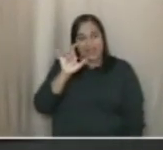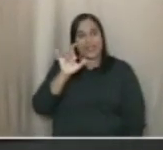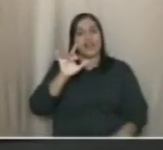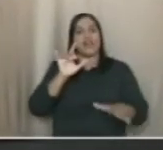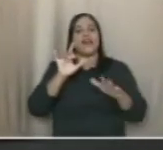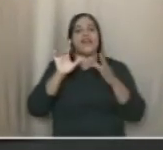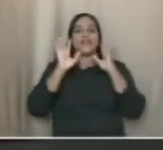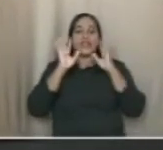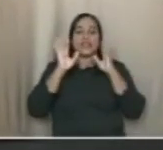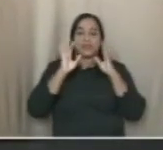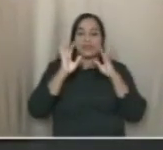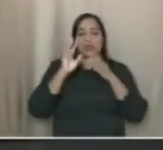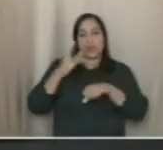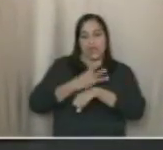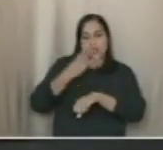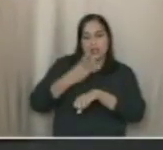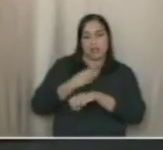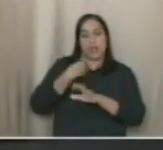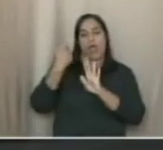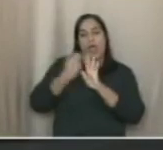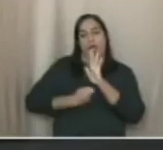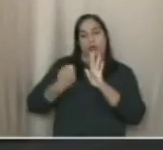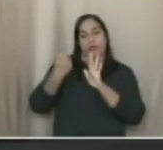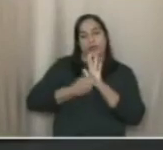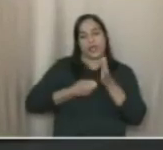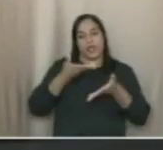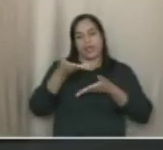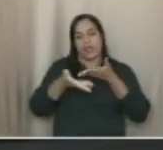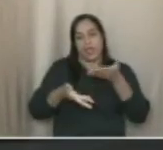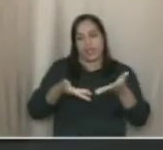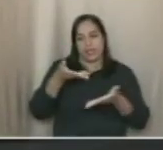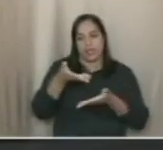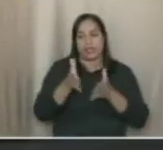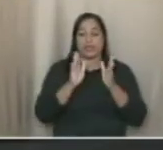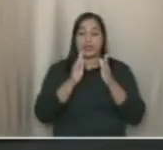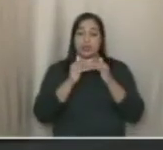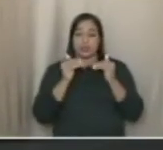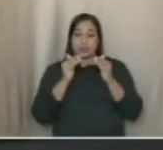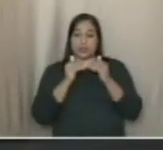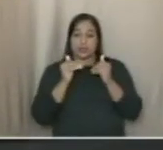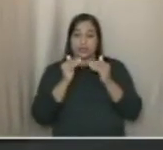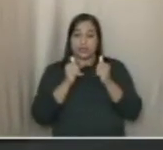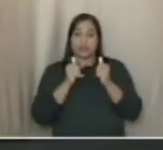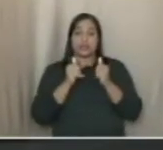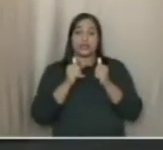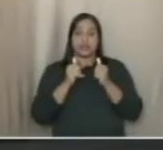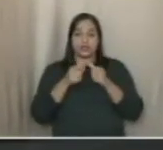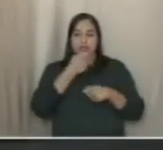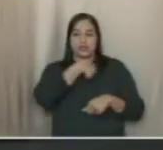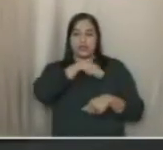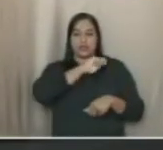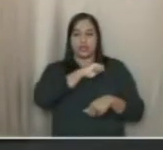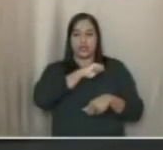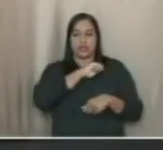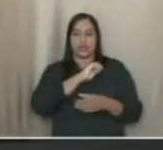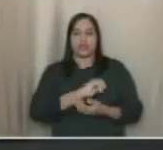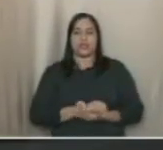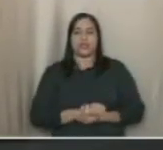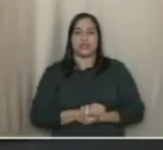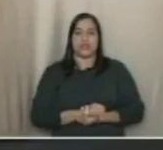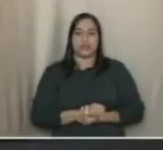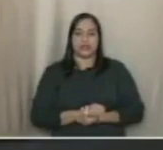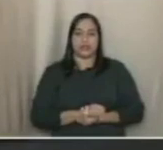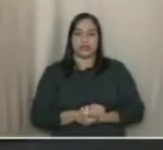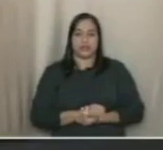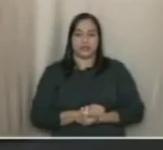será obrigada a atender os pedidos feitos pela delegacia e se